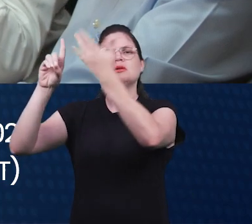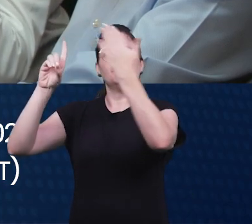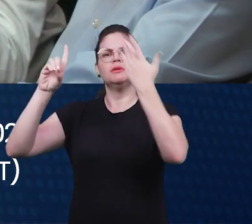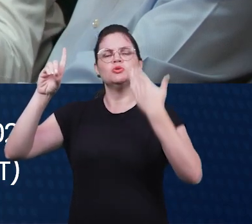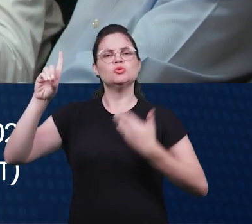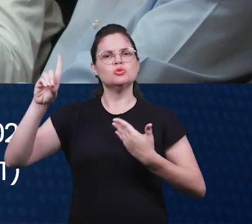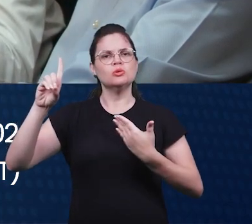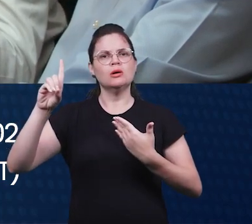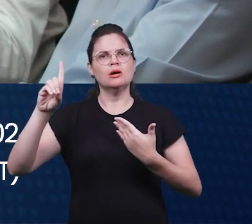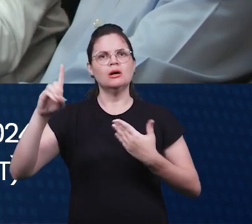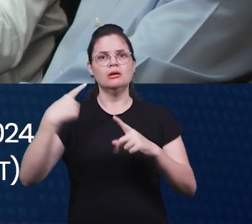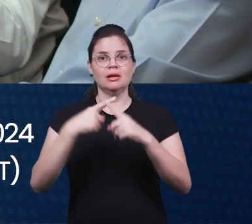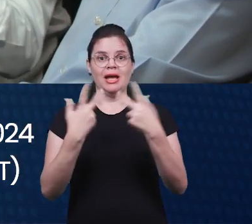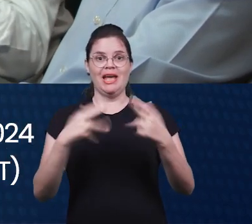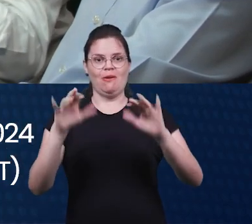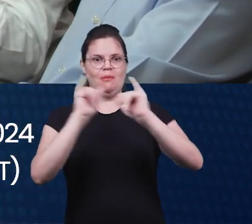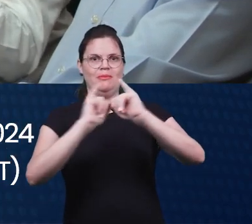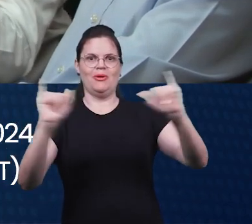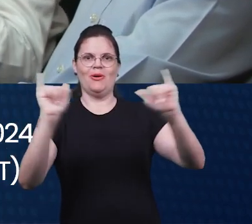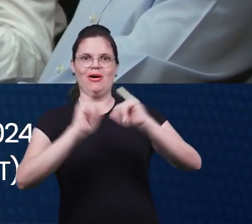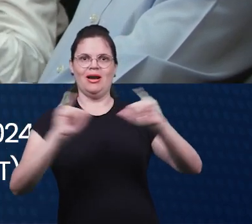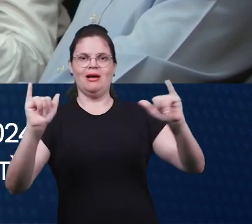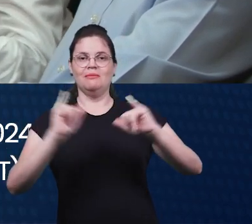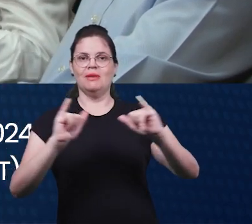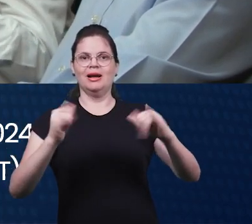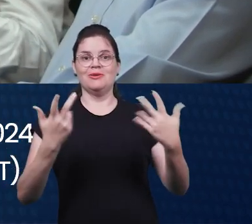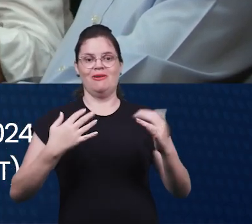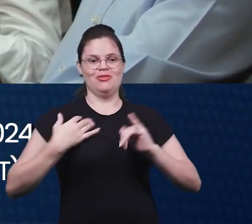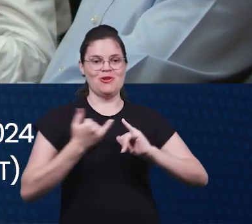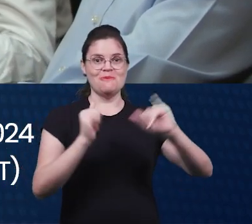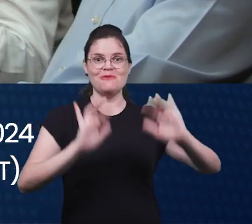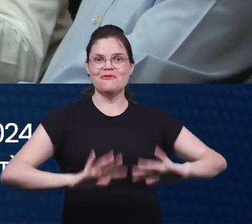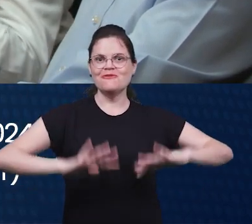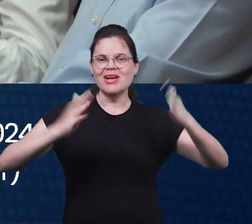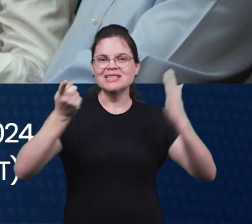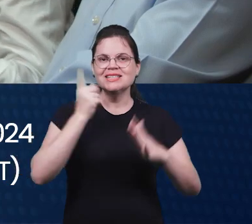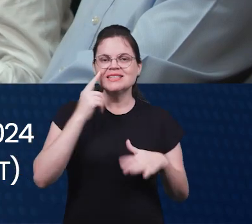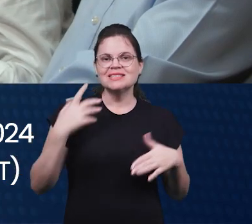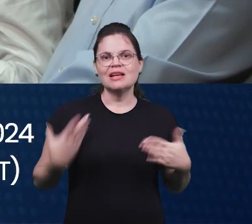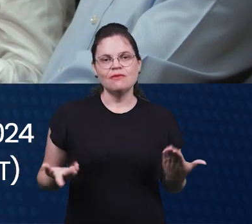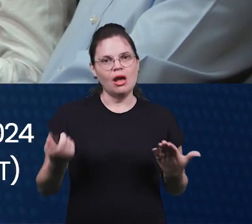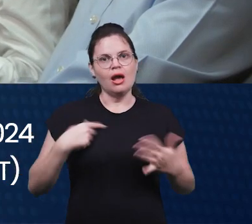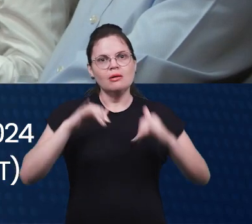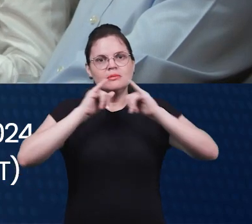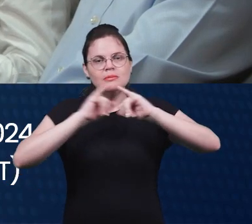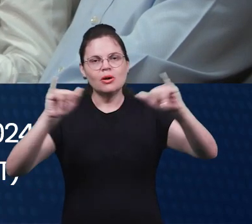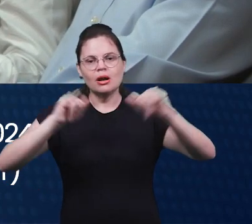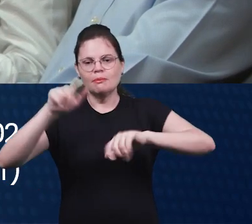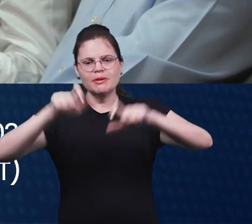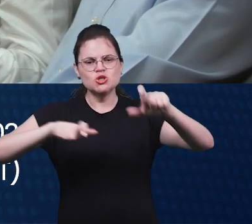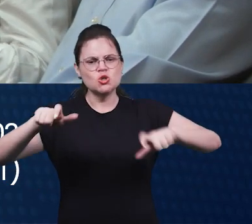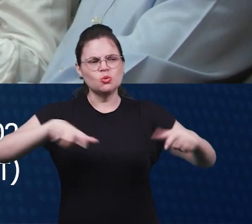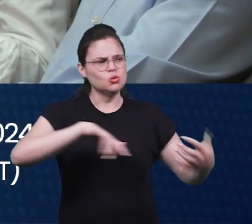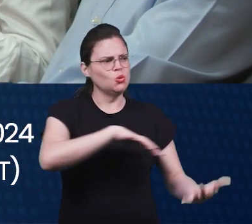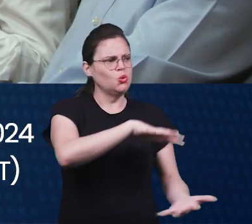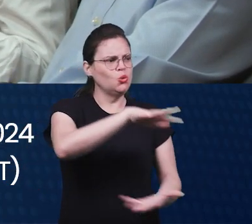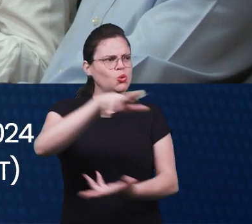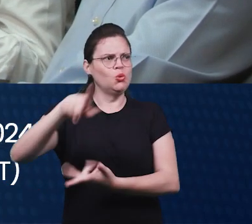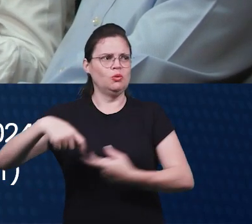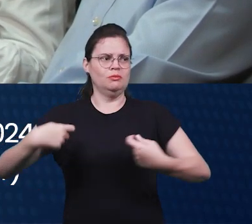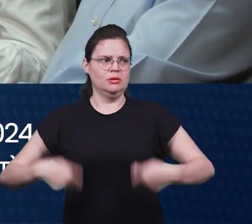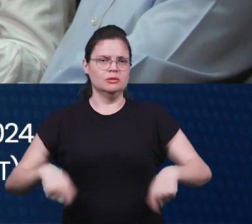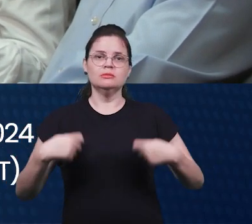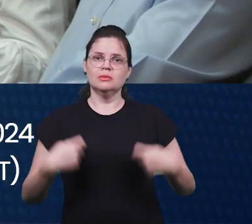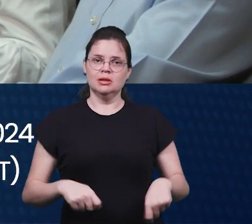Uma proclamação para o mundo. Agora nós temos aí trombetas e festa, 1º de dezembro, uma grande proclamação. Olha, nós